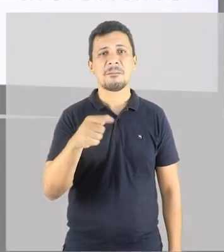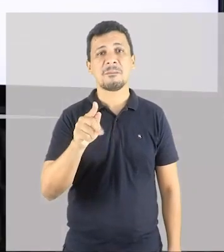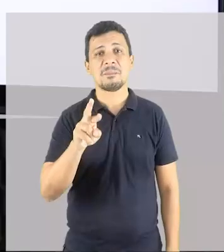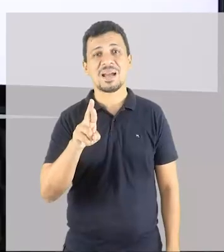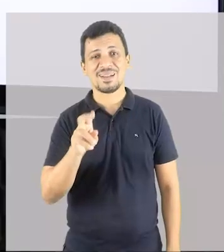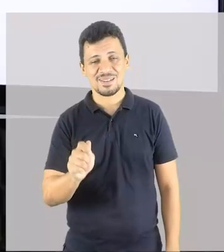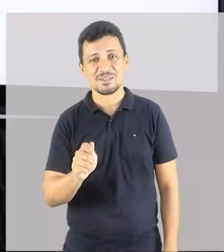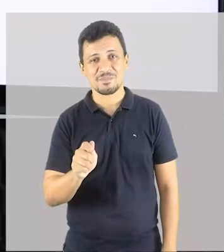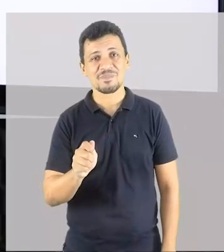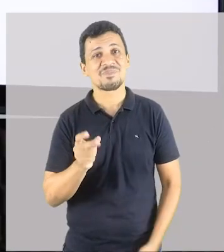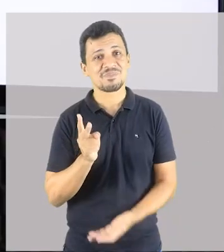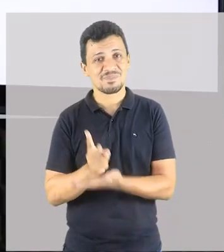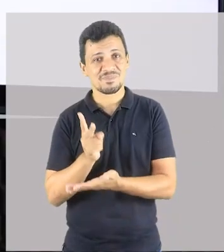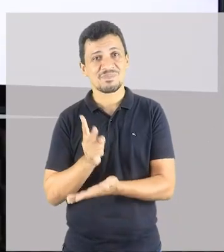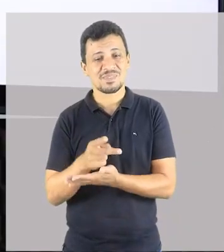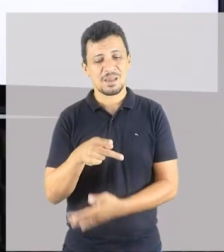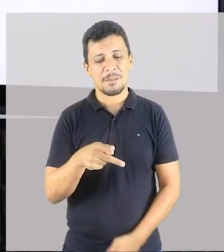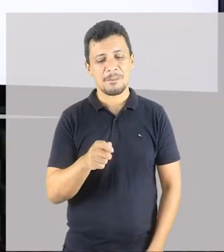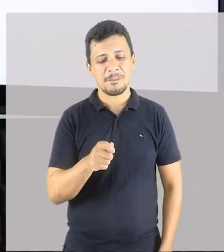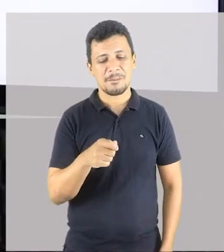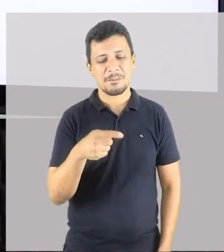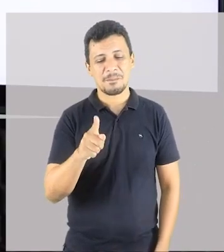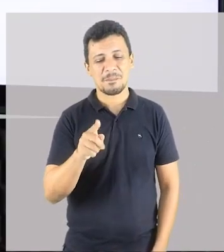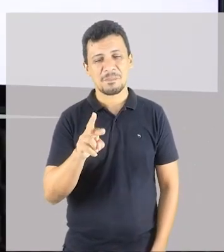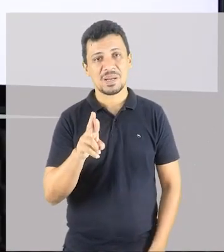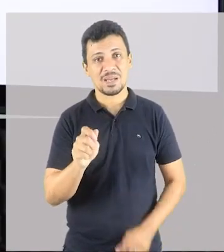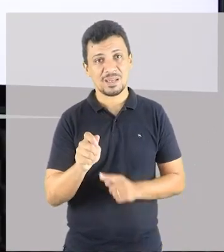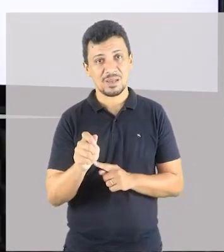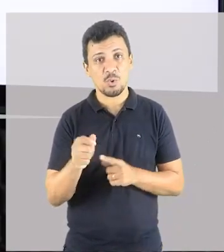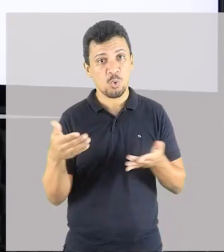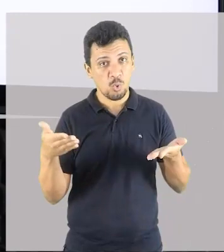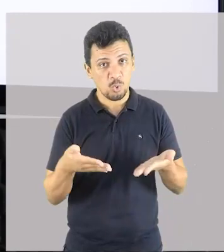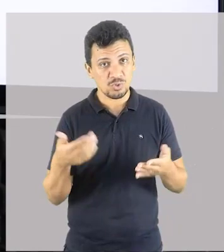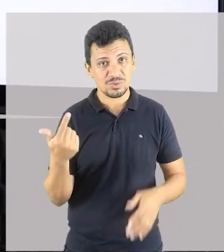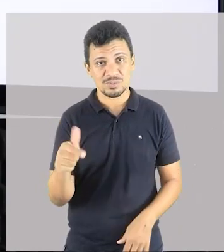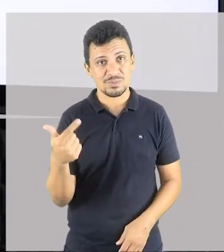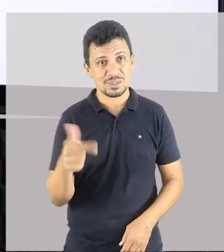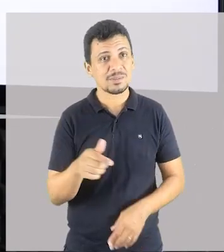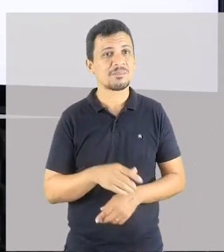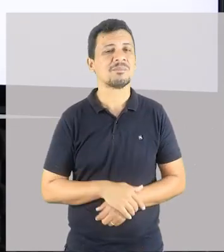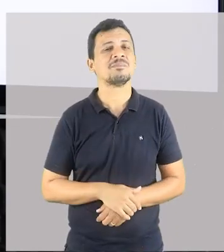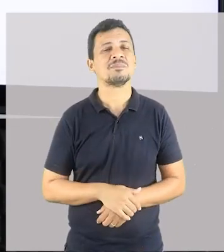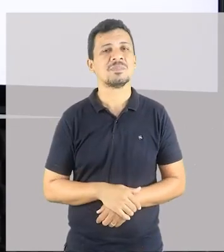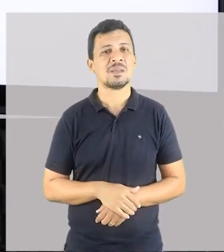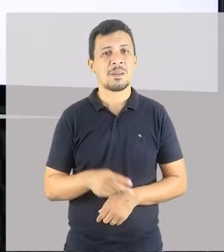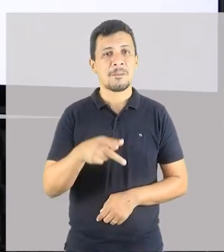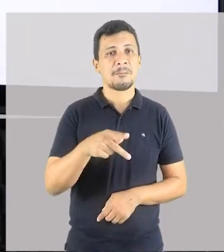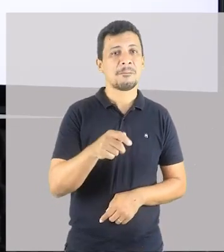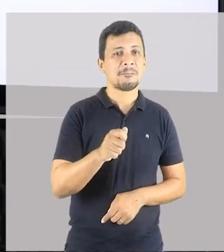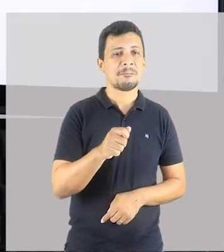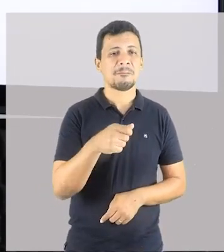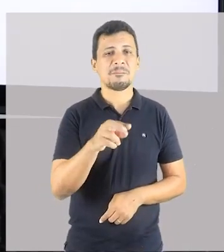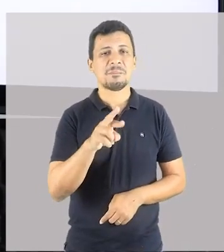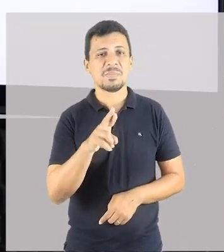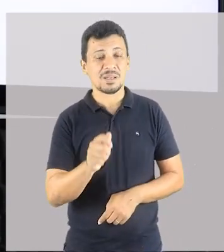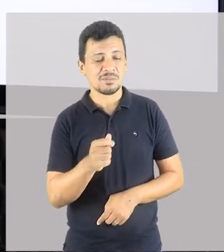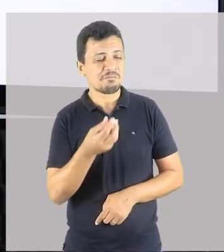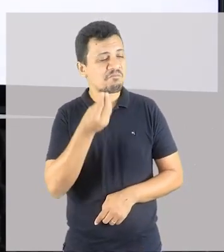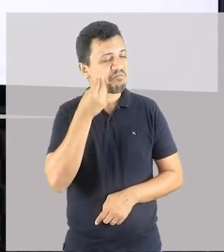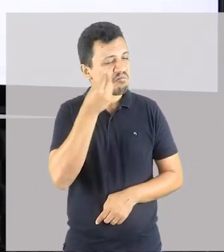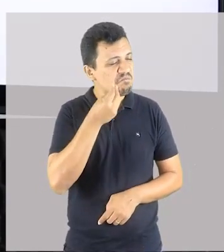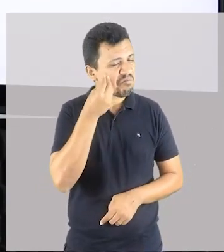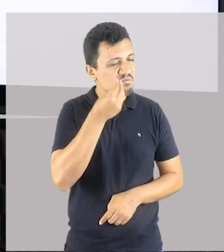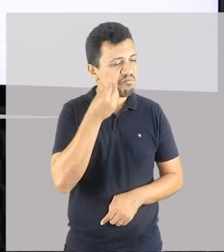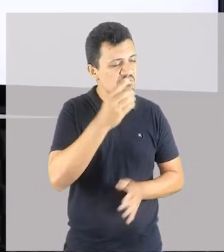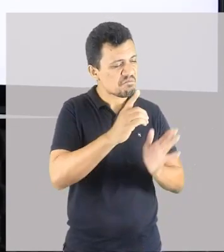tá? Mas esse acento de para já foi excluído com a reforma de 2009, tá? Para e vai averiguar